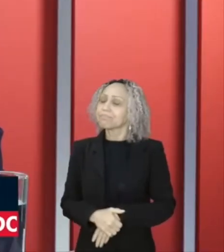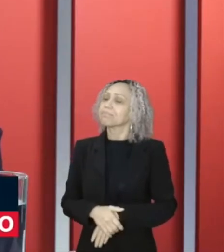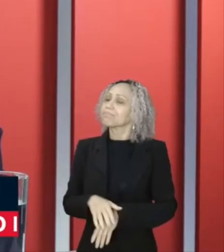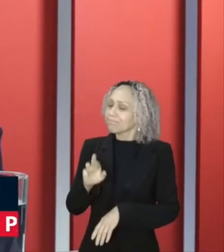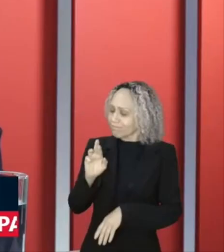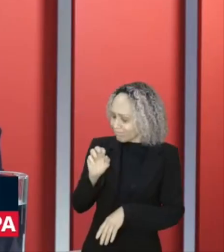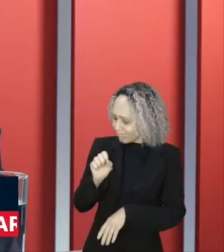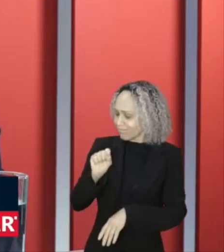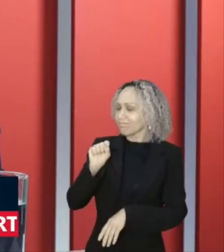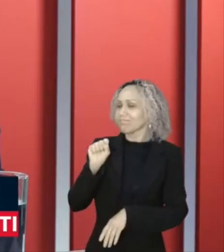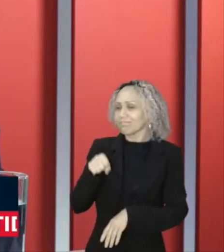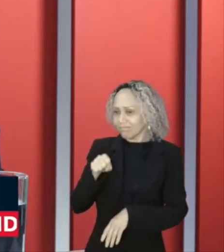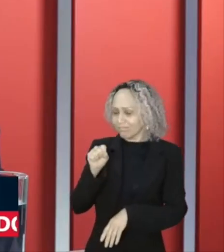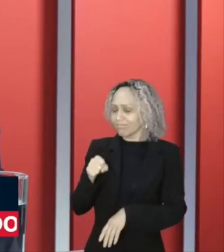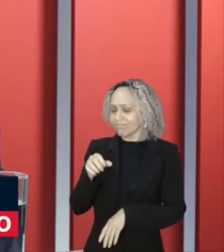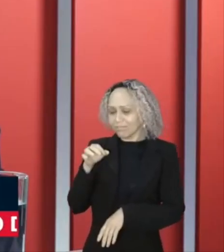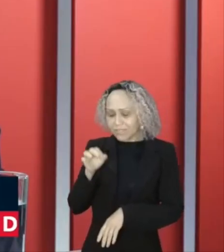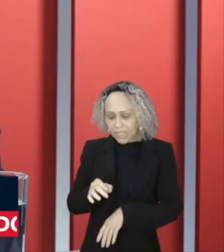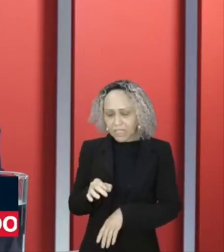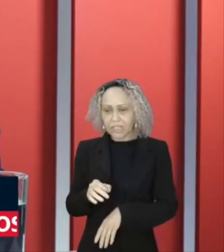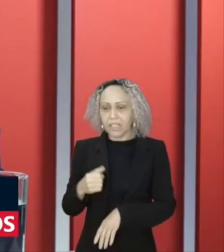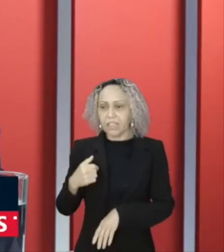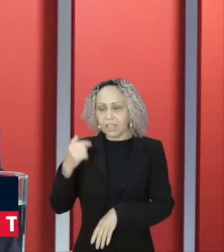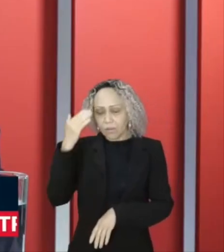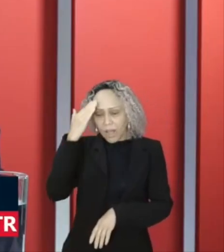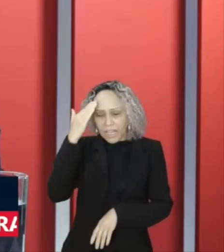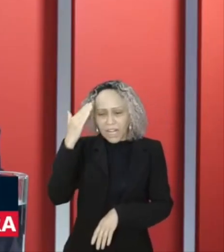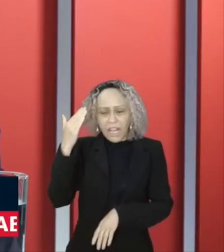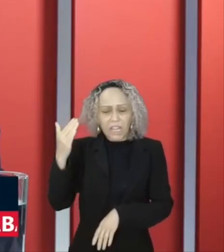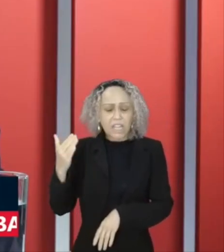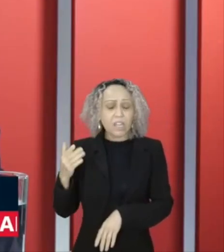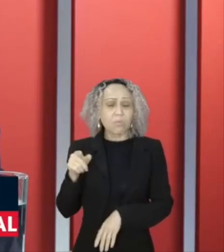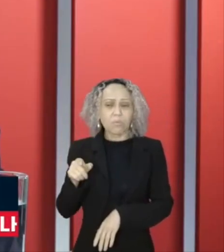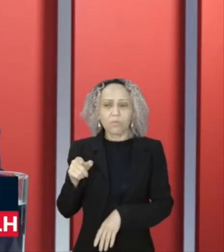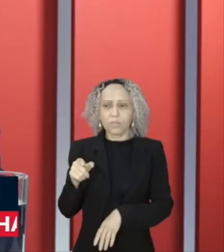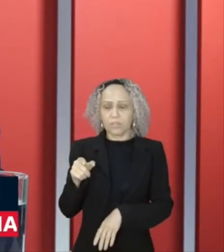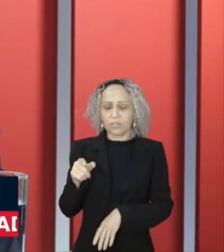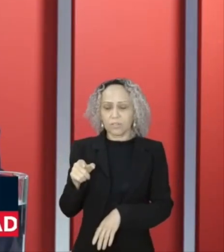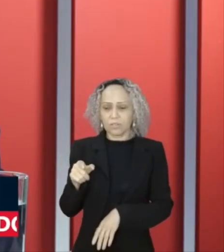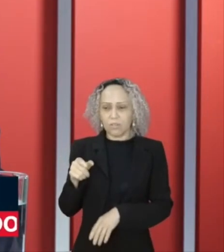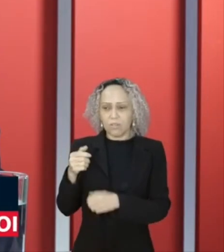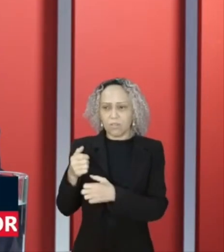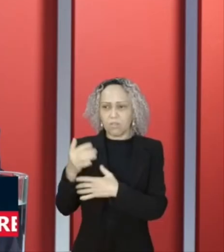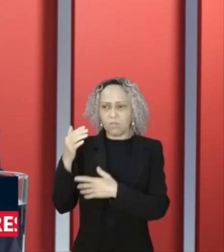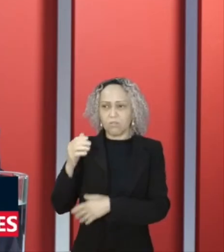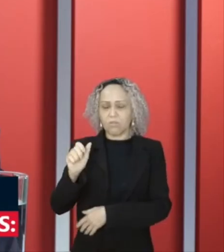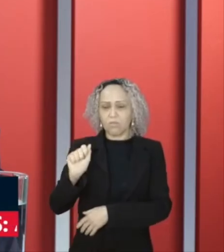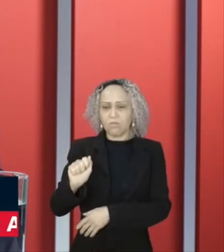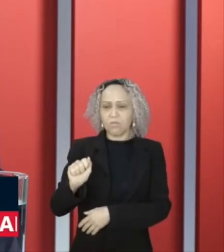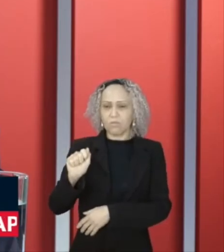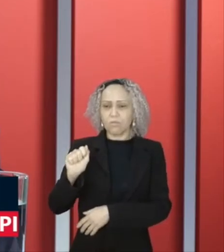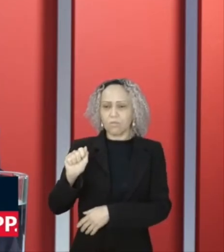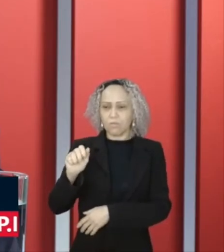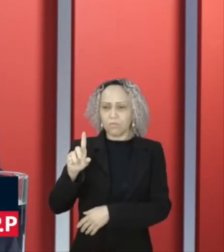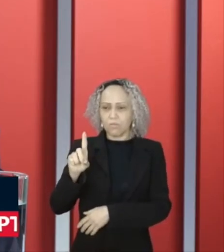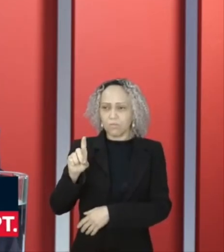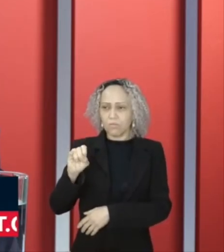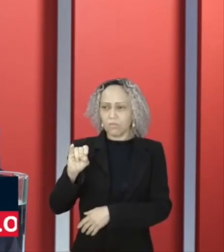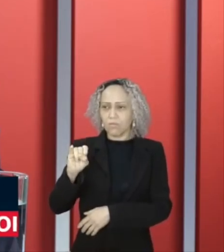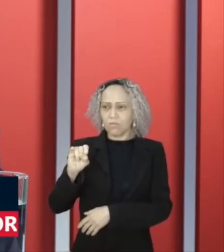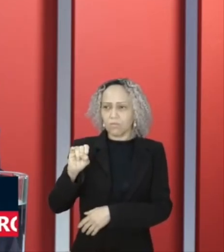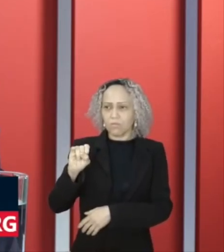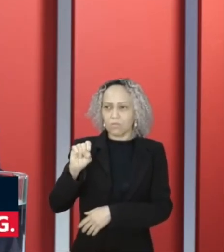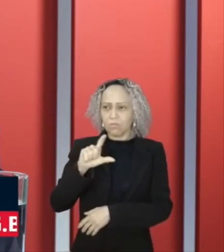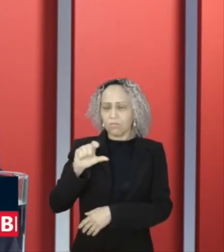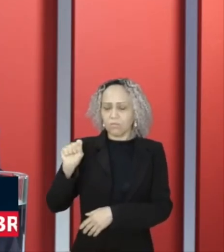envolveram, né? A Arilson participou muito lá na organização da nossa plenária no Paraná. A gente teve um engajamento das nossas